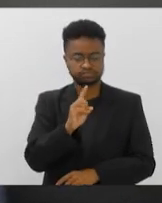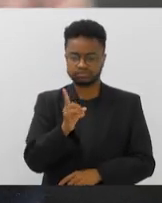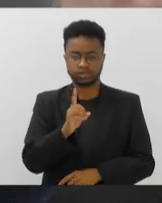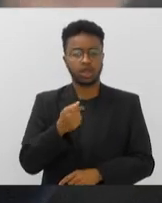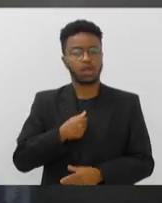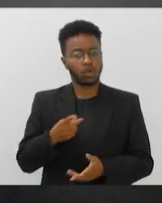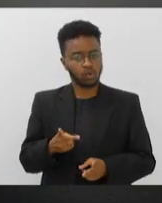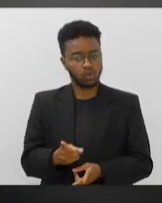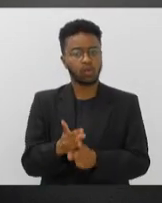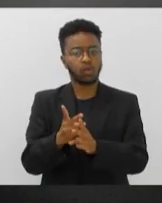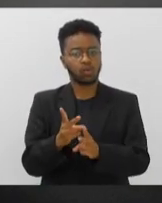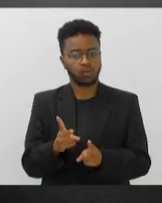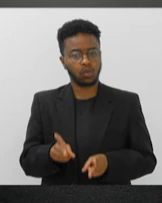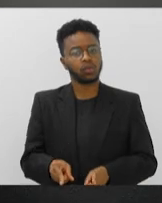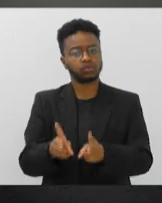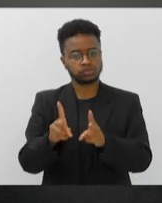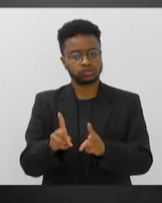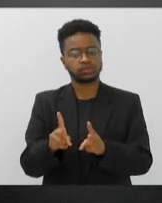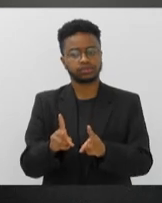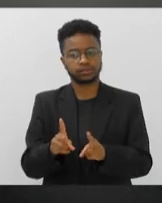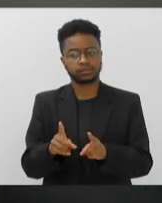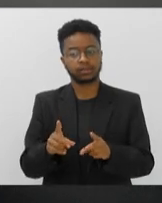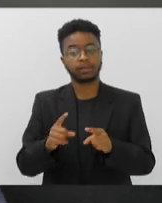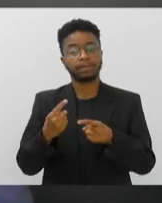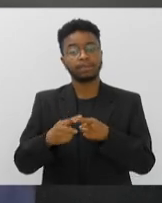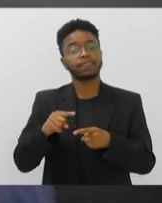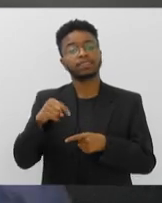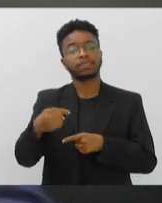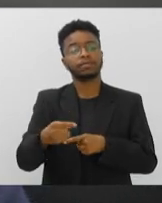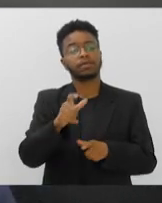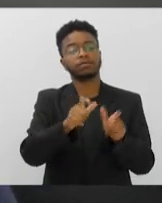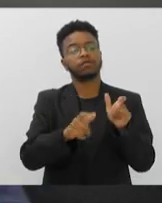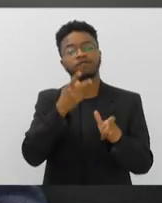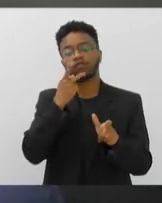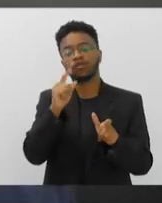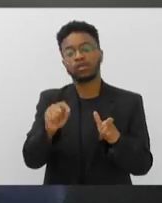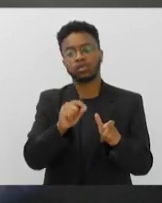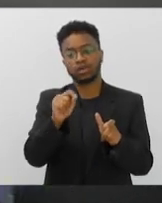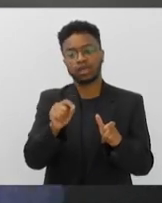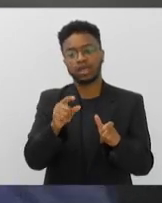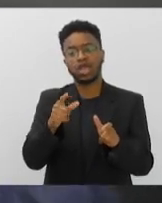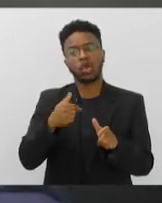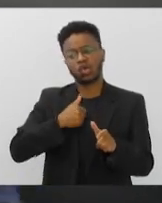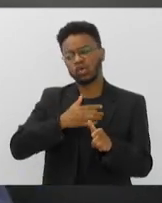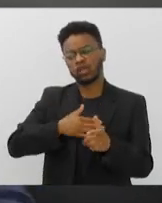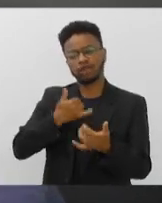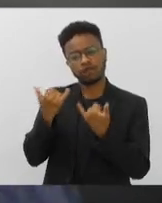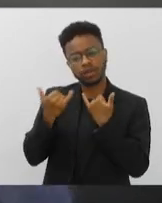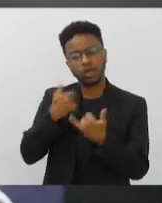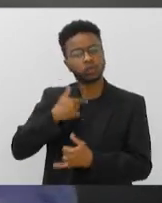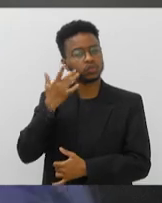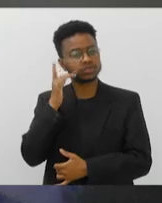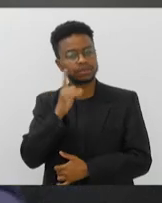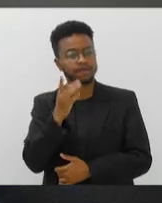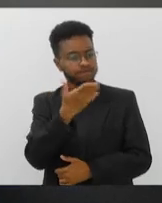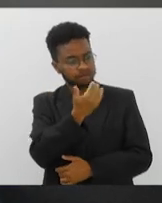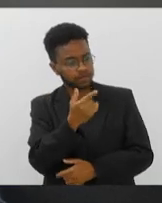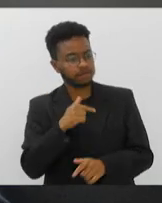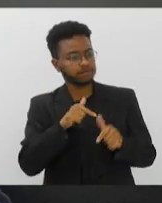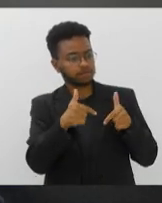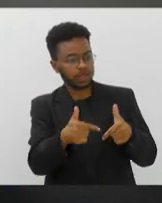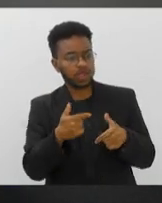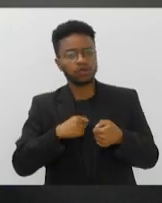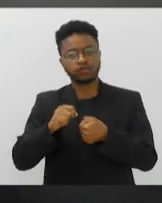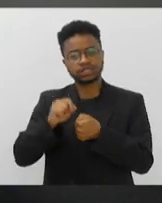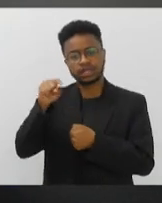sabe porque depois as menagem dout Artur de vários conceitos Poxa gostei das informações não sabia disso vem para cá vamos fazer eu vou replicar